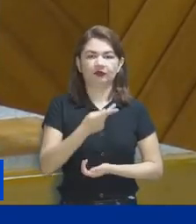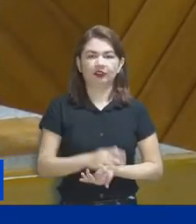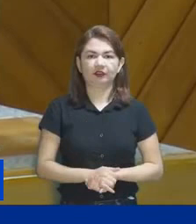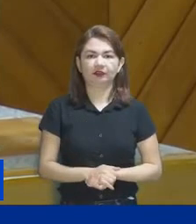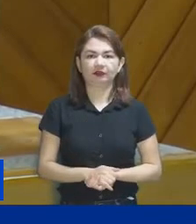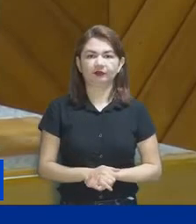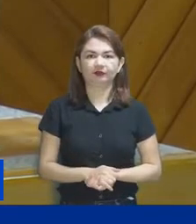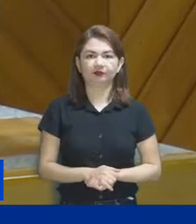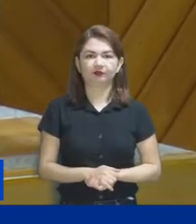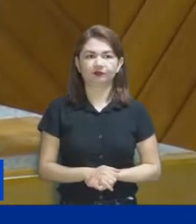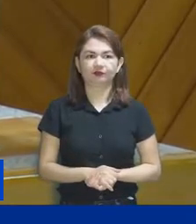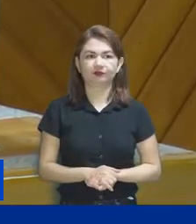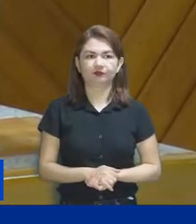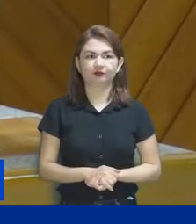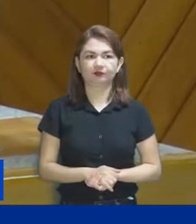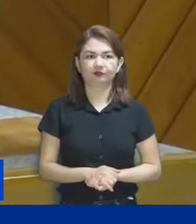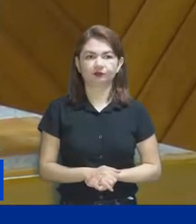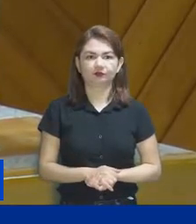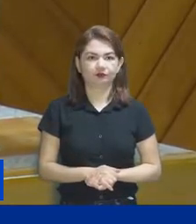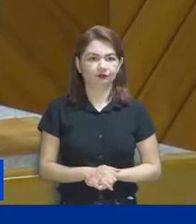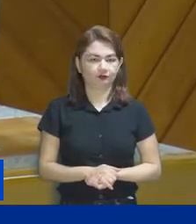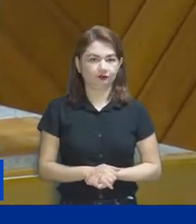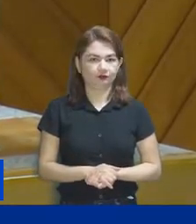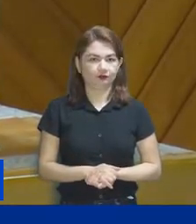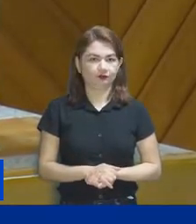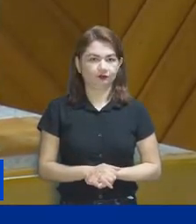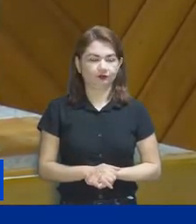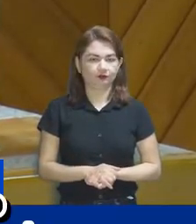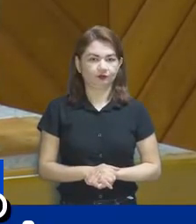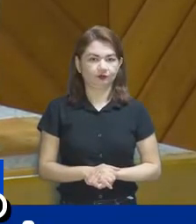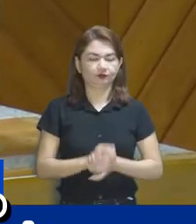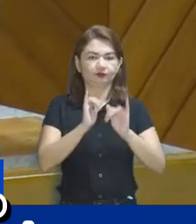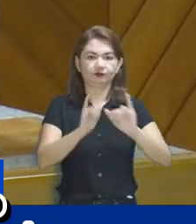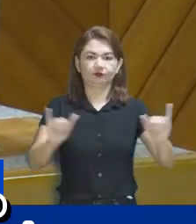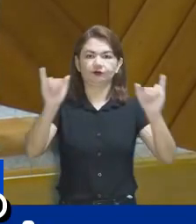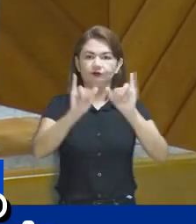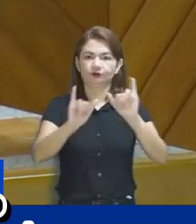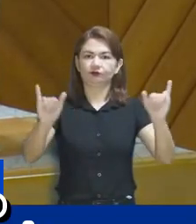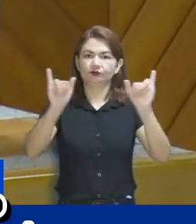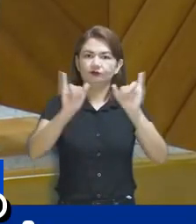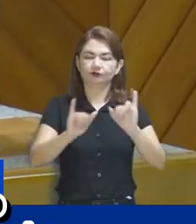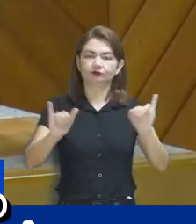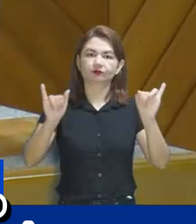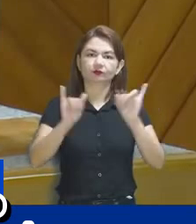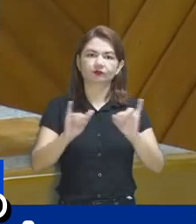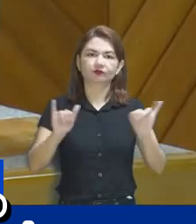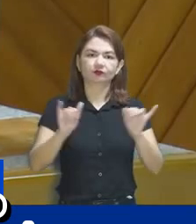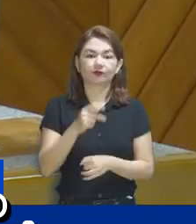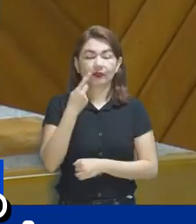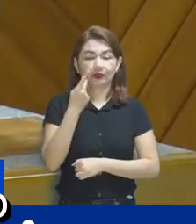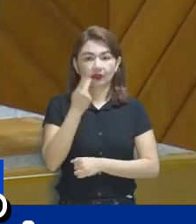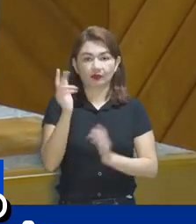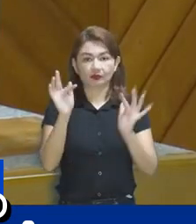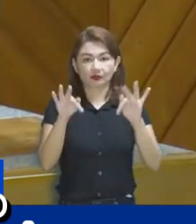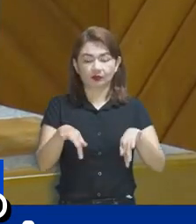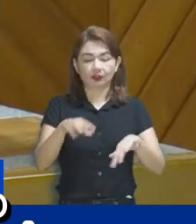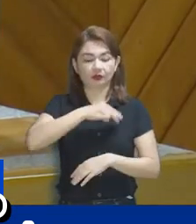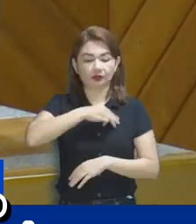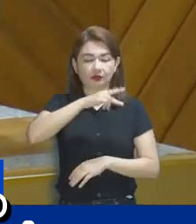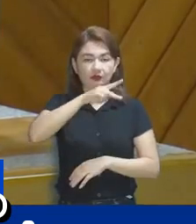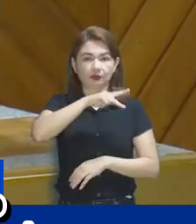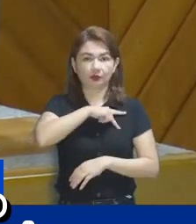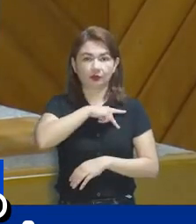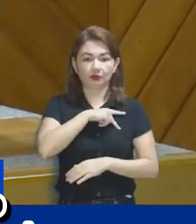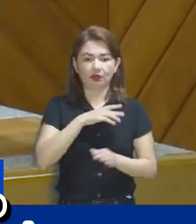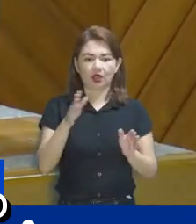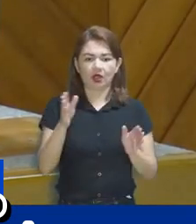que houve a publicação e as alegações finais do Ministério Público são